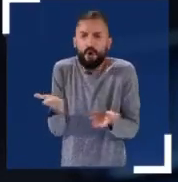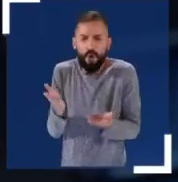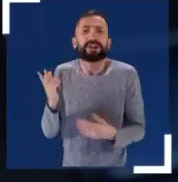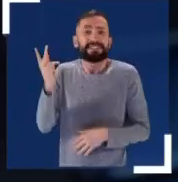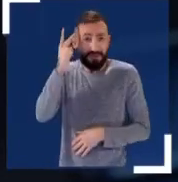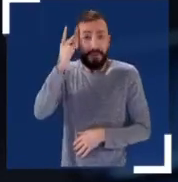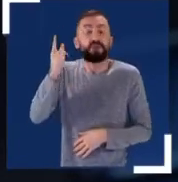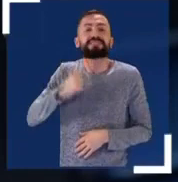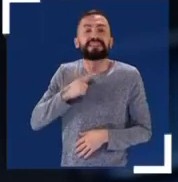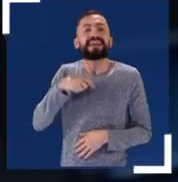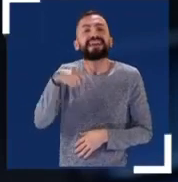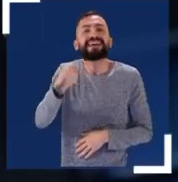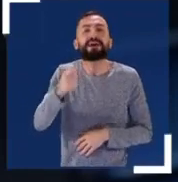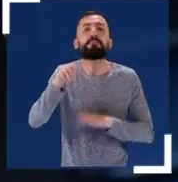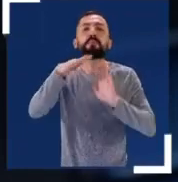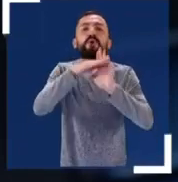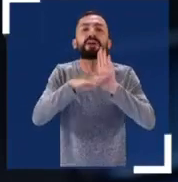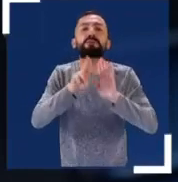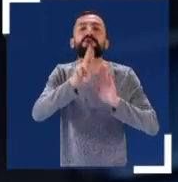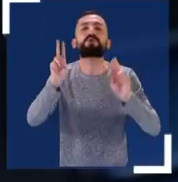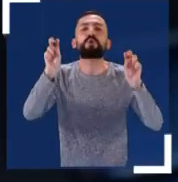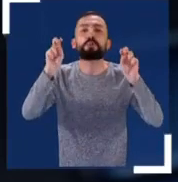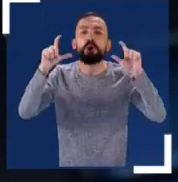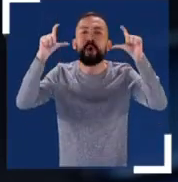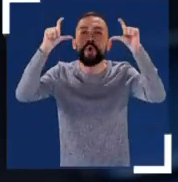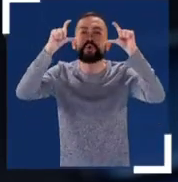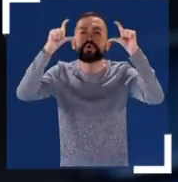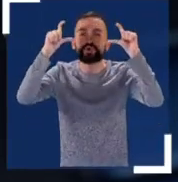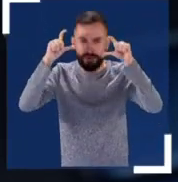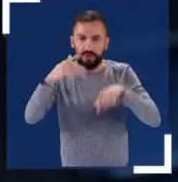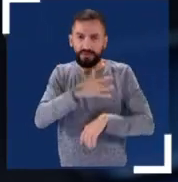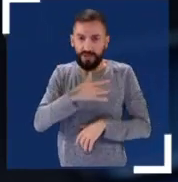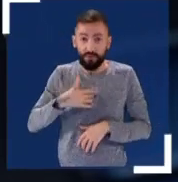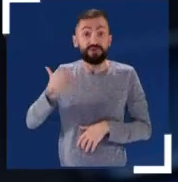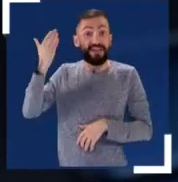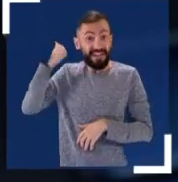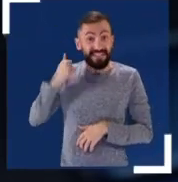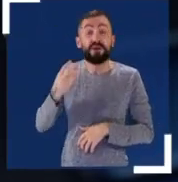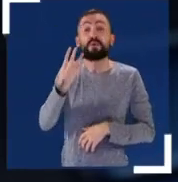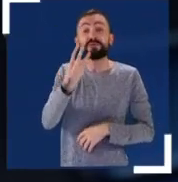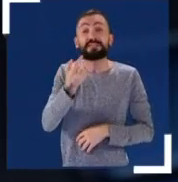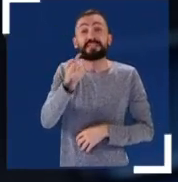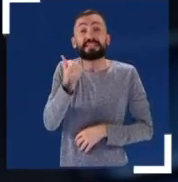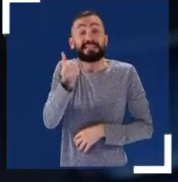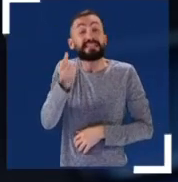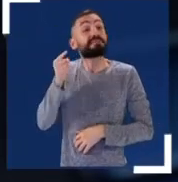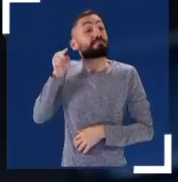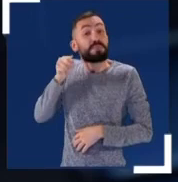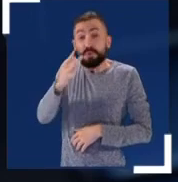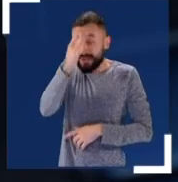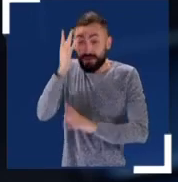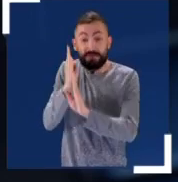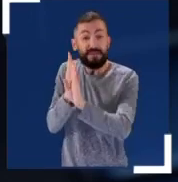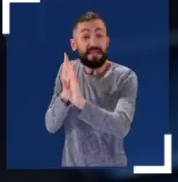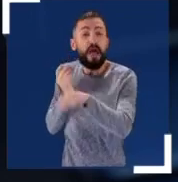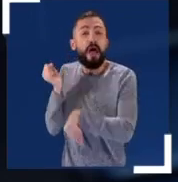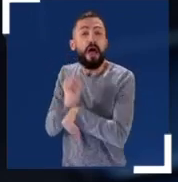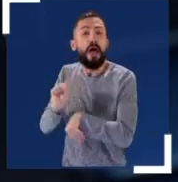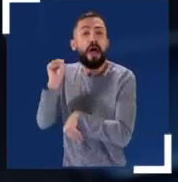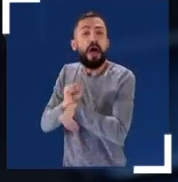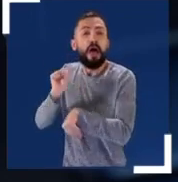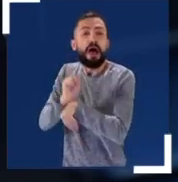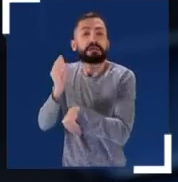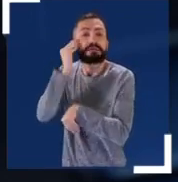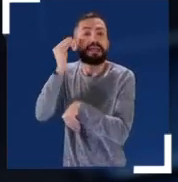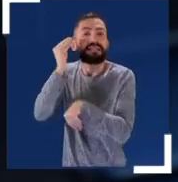Corujão da Saúde com muito sucesso e zeramos uma fila de 476 mil pessoas que aguardavam para fazer exames de